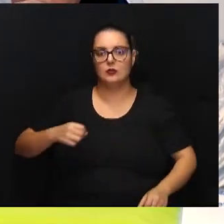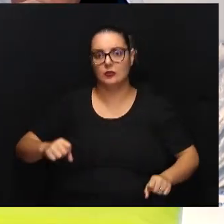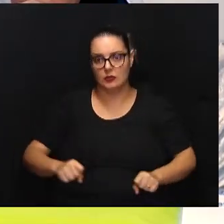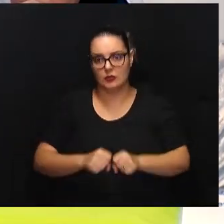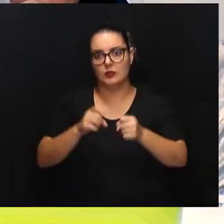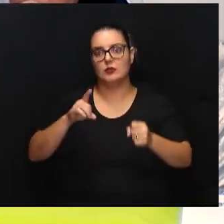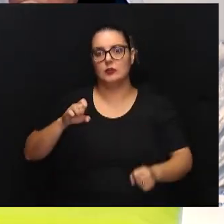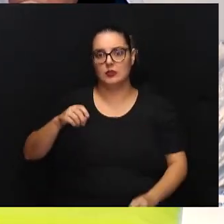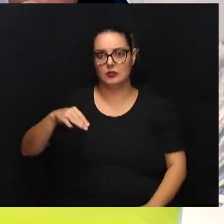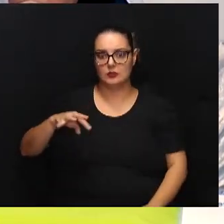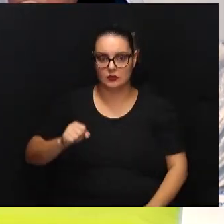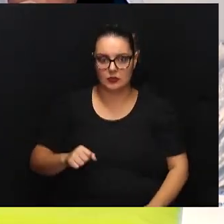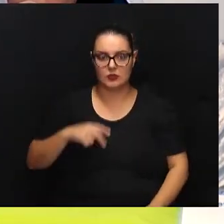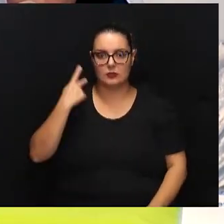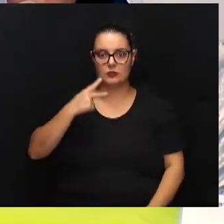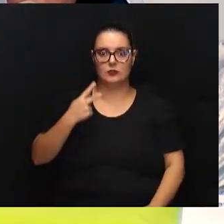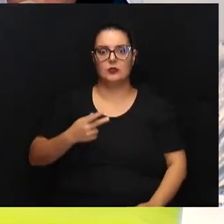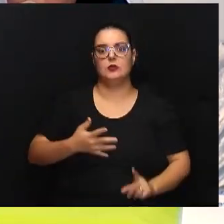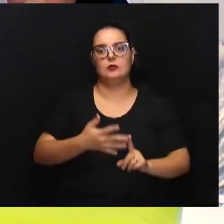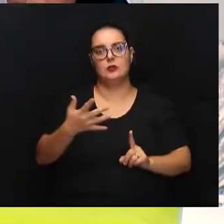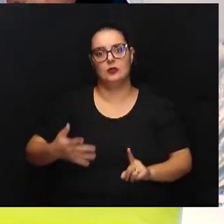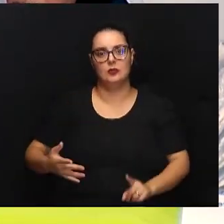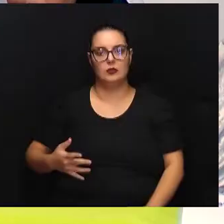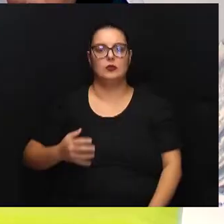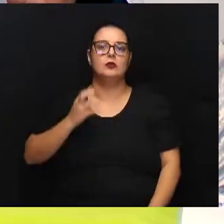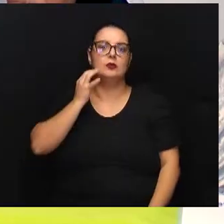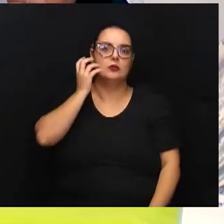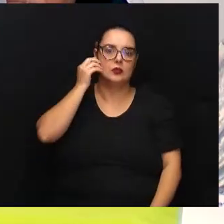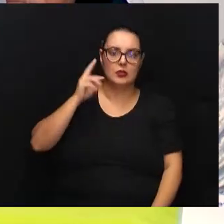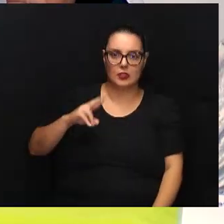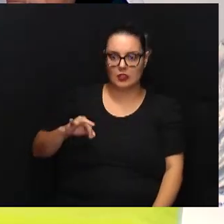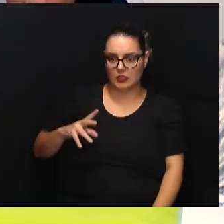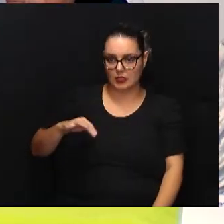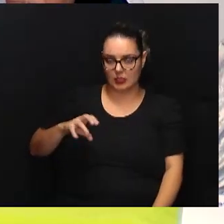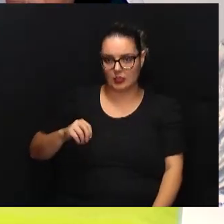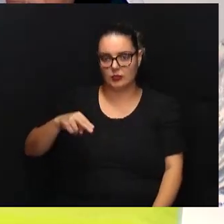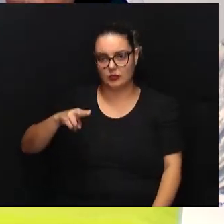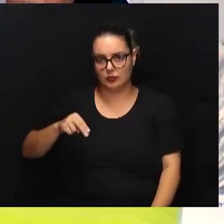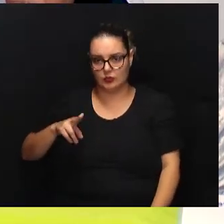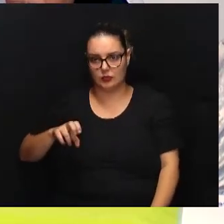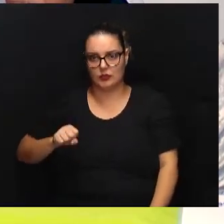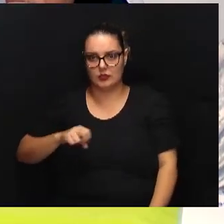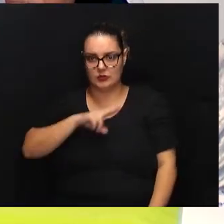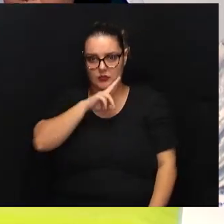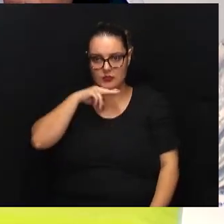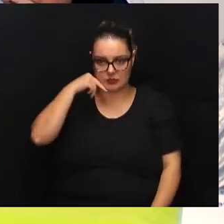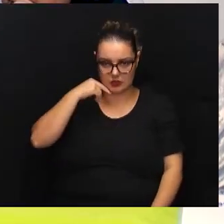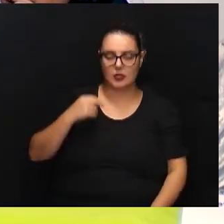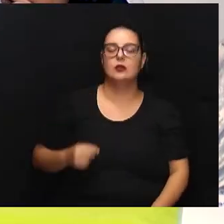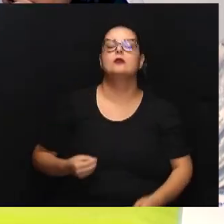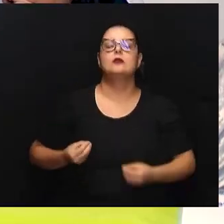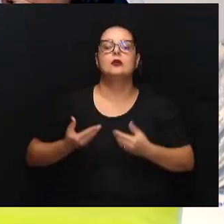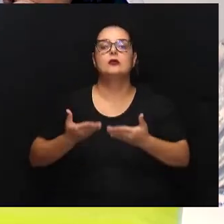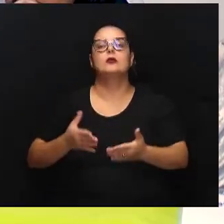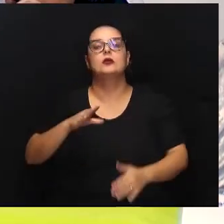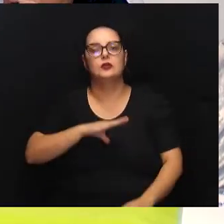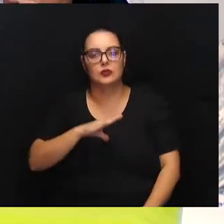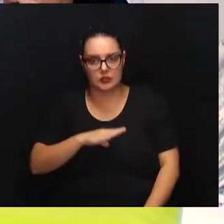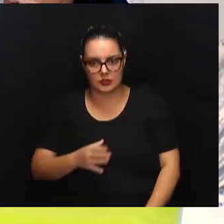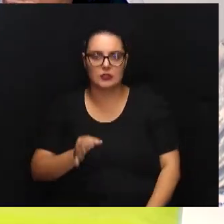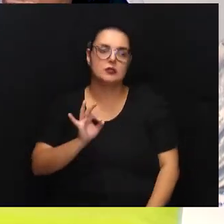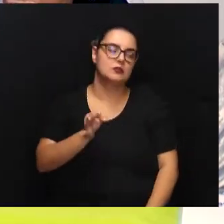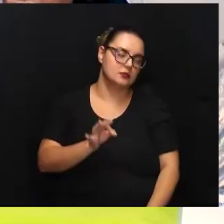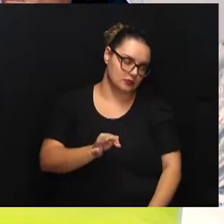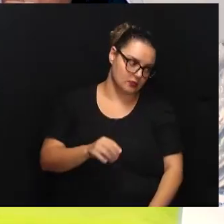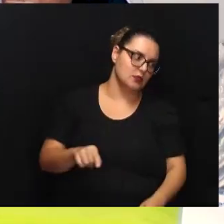Tarcísio, o Ricardo Nunes e uma série de outros prefeitos vêm colocando nas suas cidades. E certamente vai ser também um movimento de luta para a